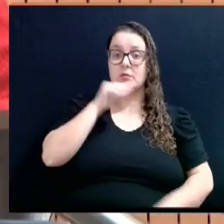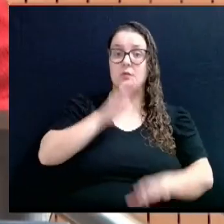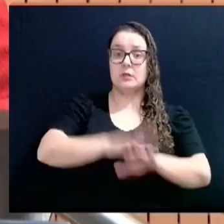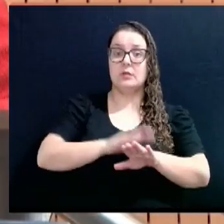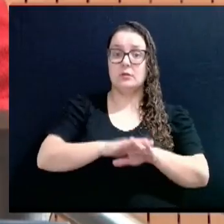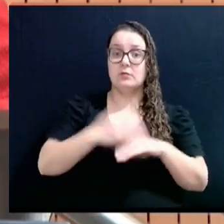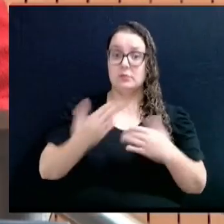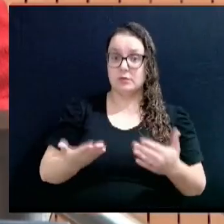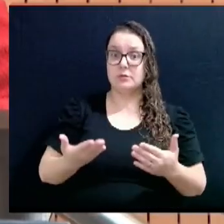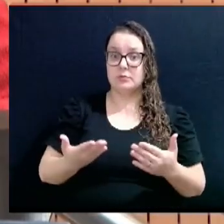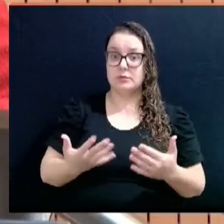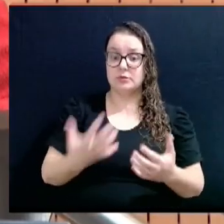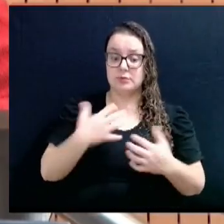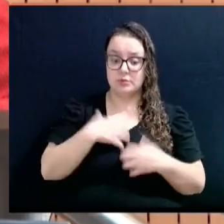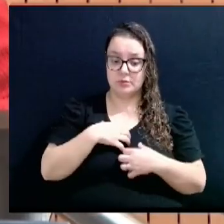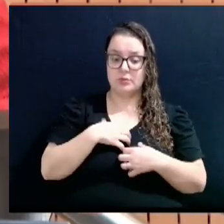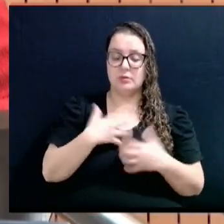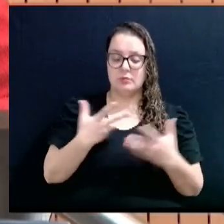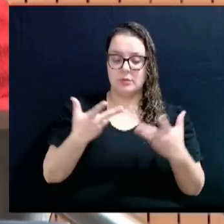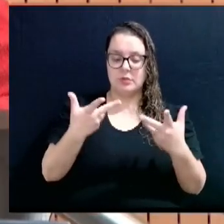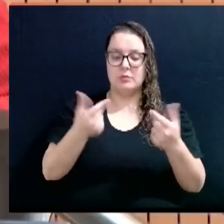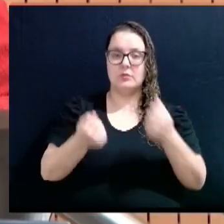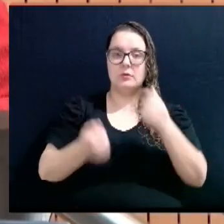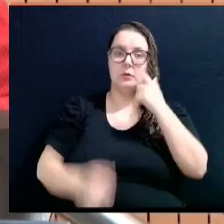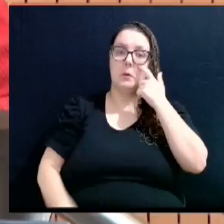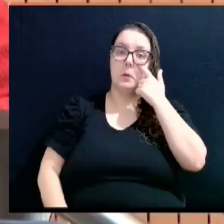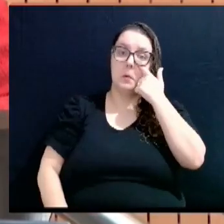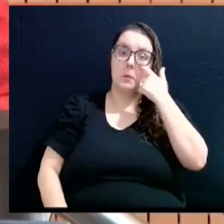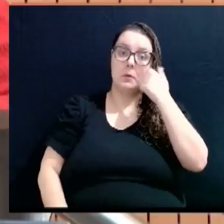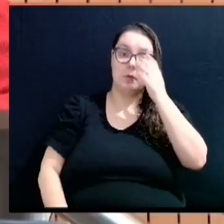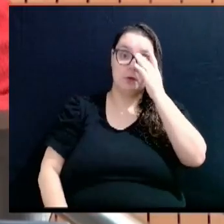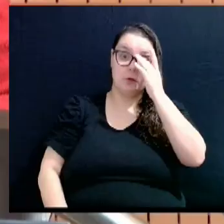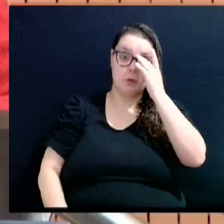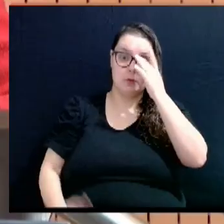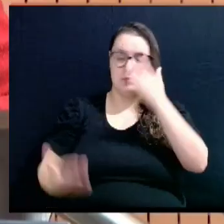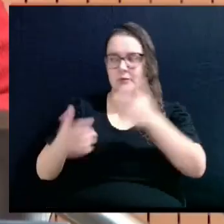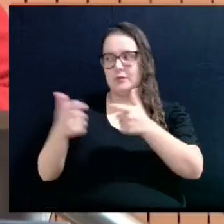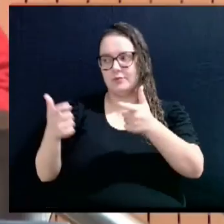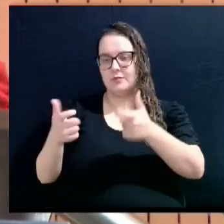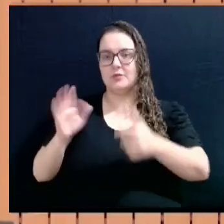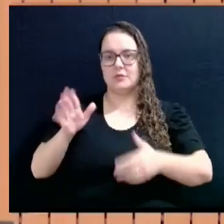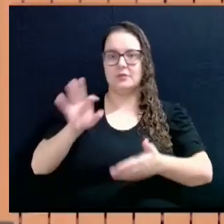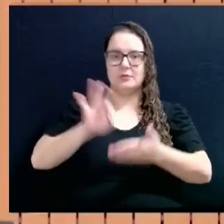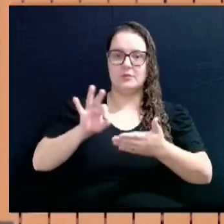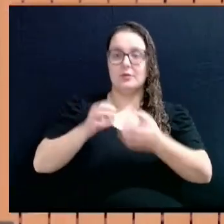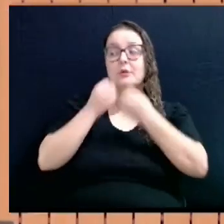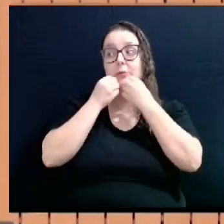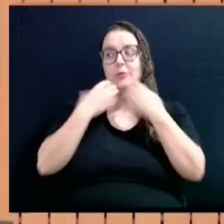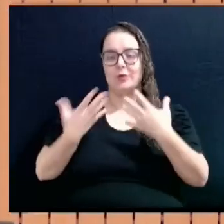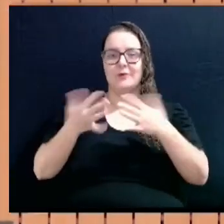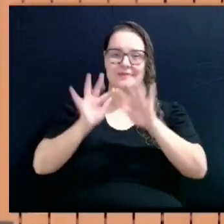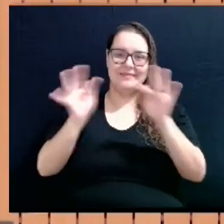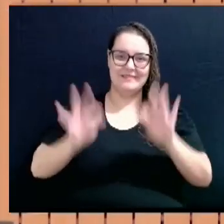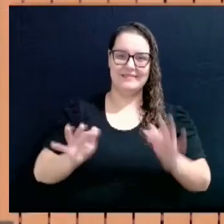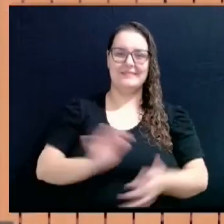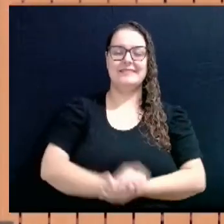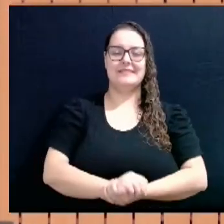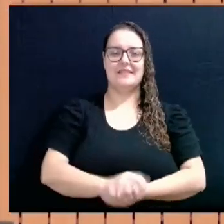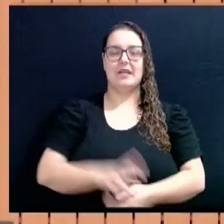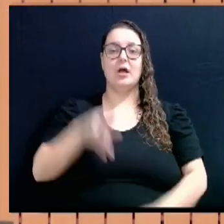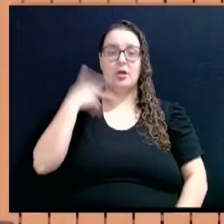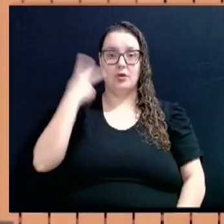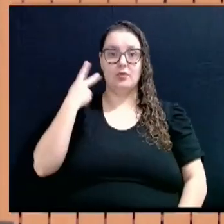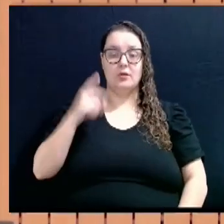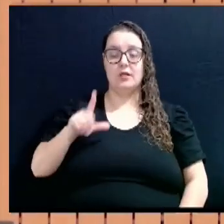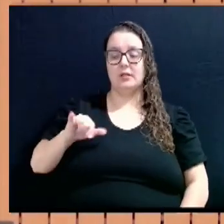forma brilhante. Hoje é a maioria, então ele já me corrigiu. Que bom, estou feliz. Já o vereador licenciado